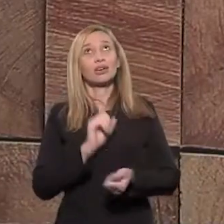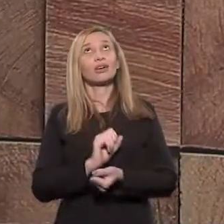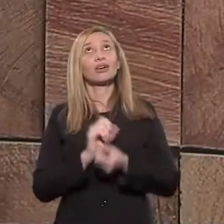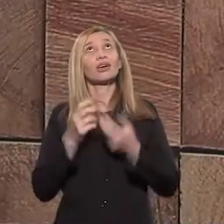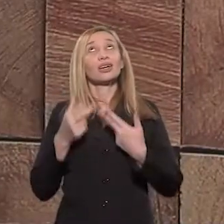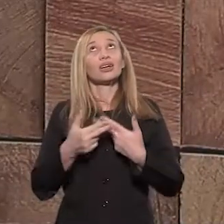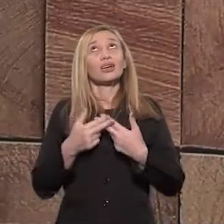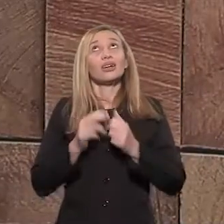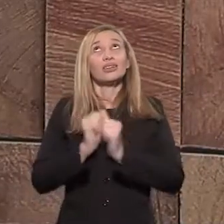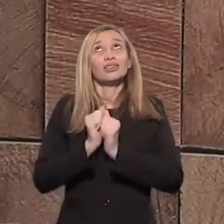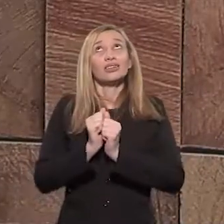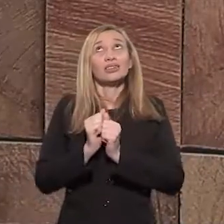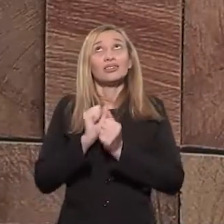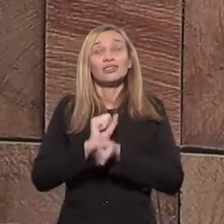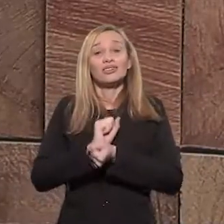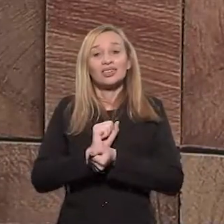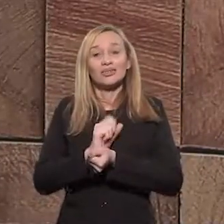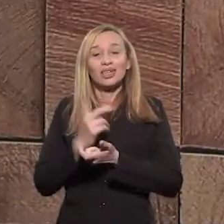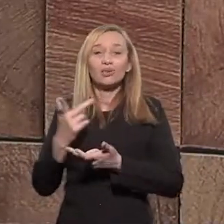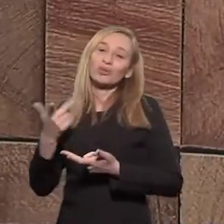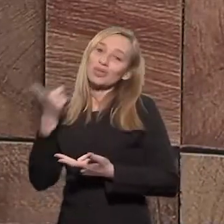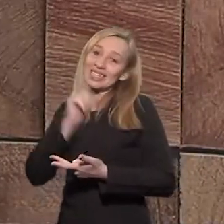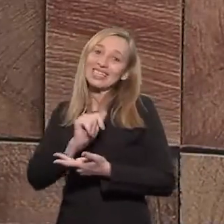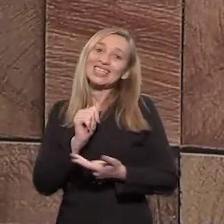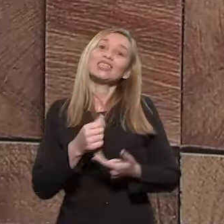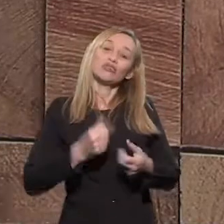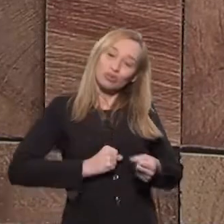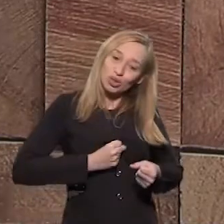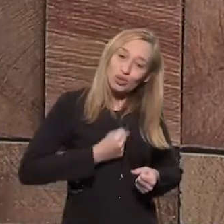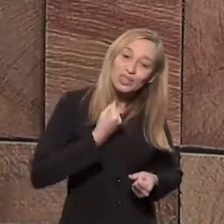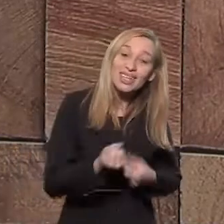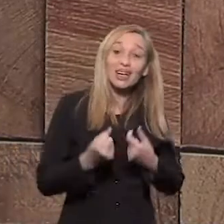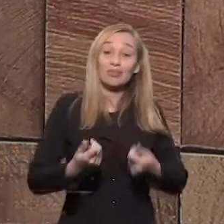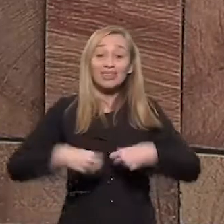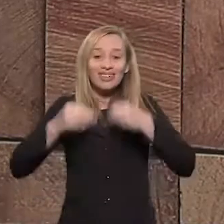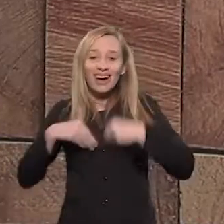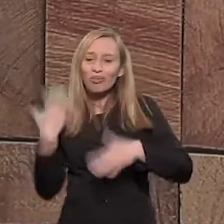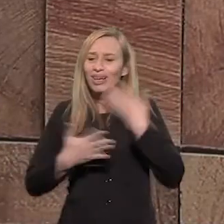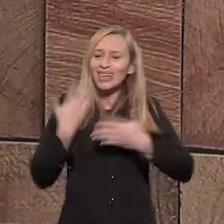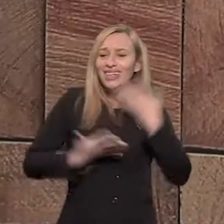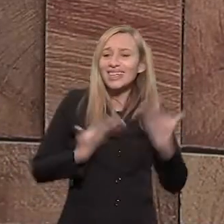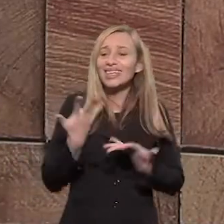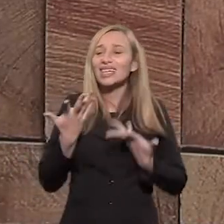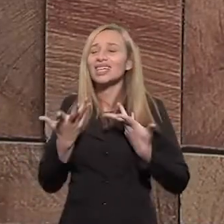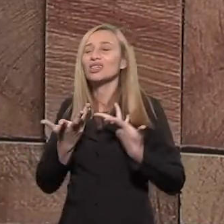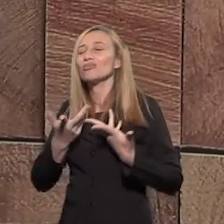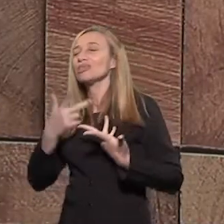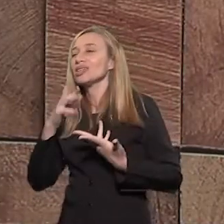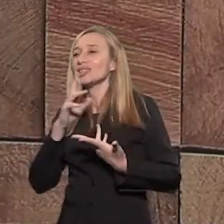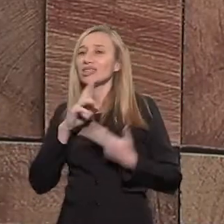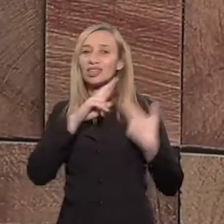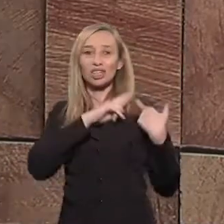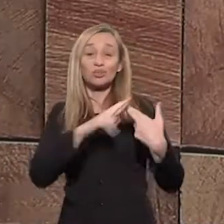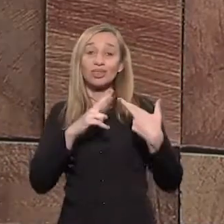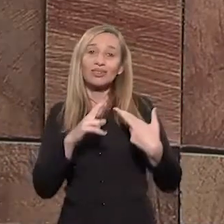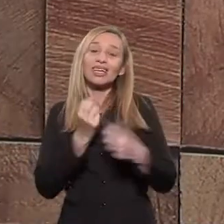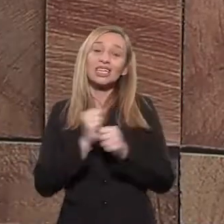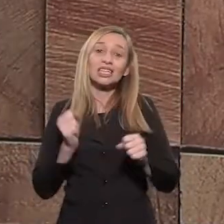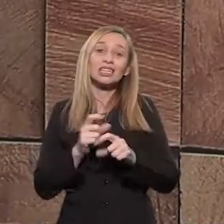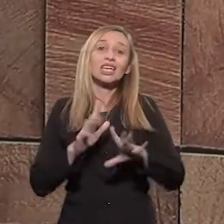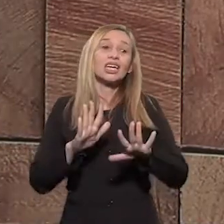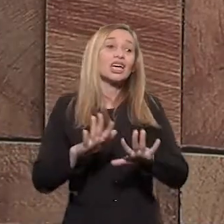Espero conseguir. Vou me dedicar. E isso tudo me dá uma alegria muito grande, me dá uma